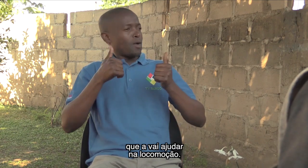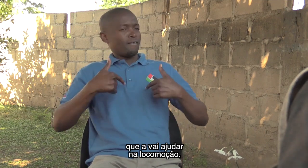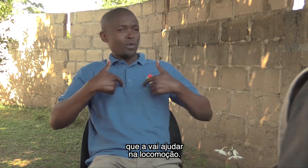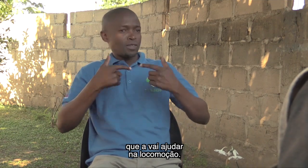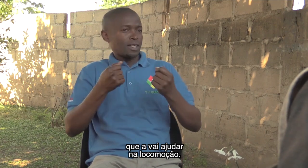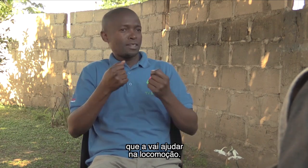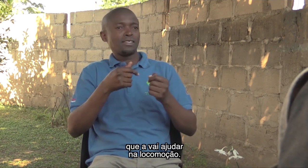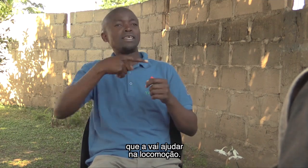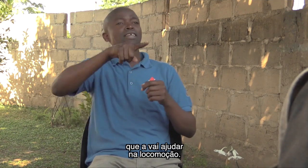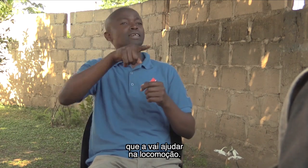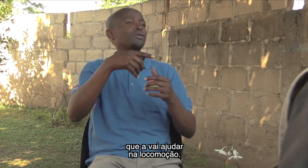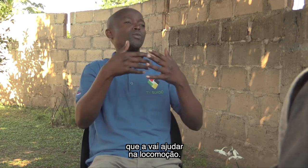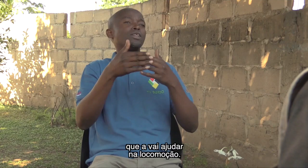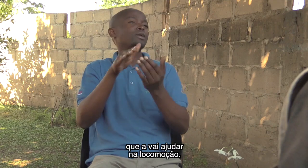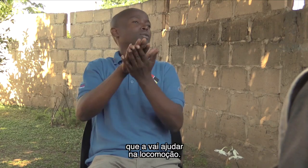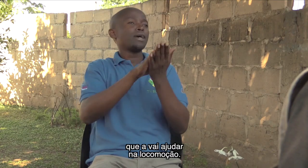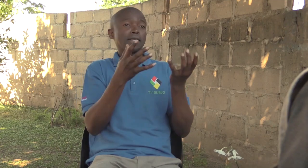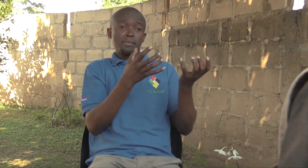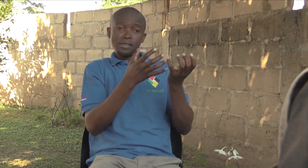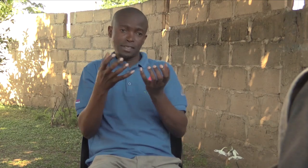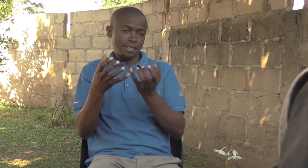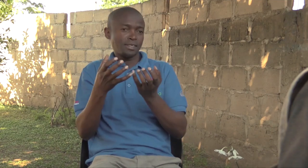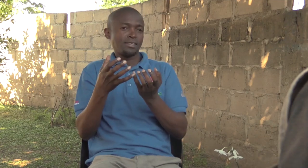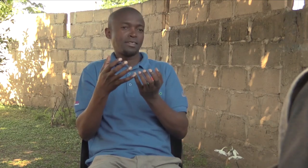ajudar na locomoção.